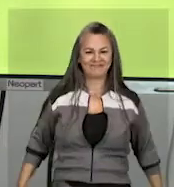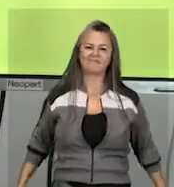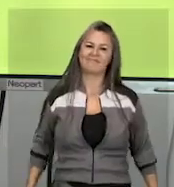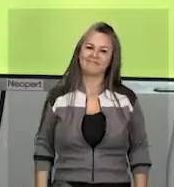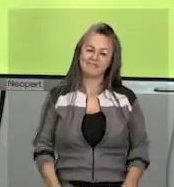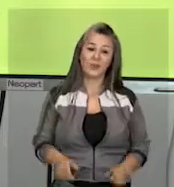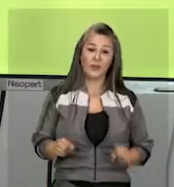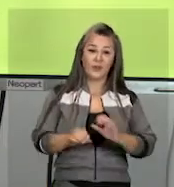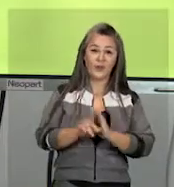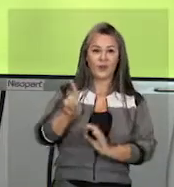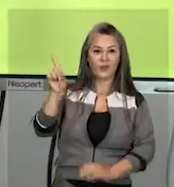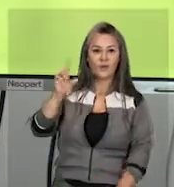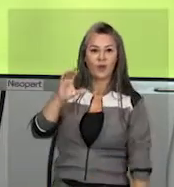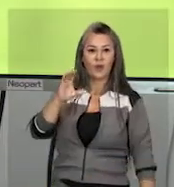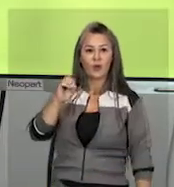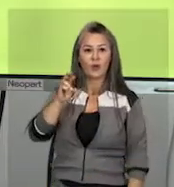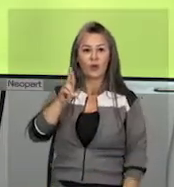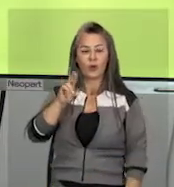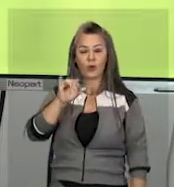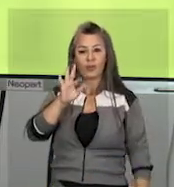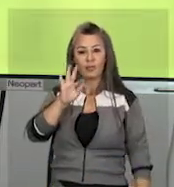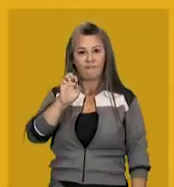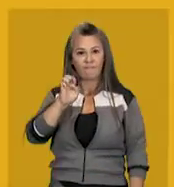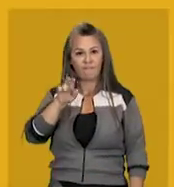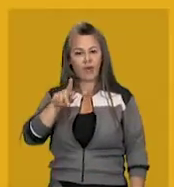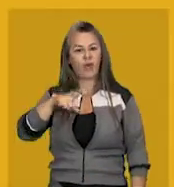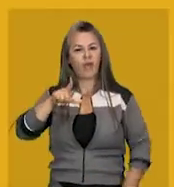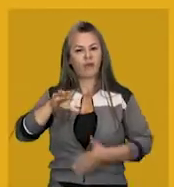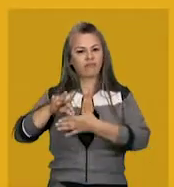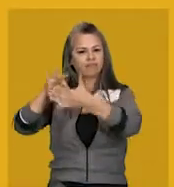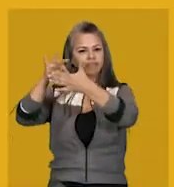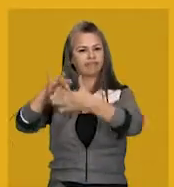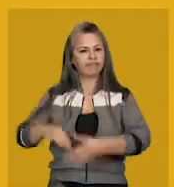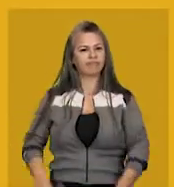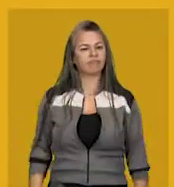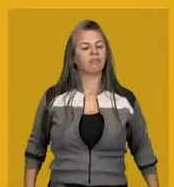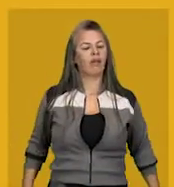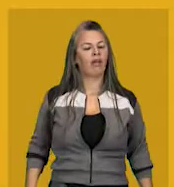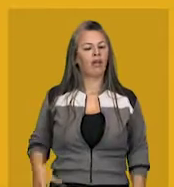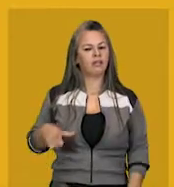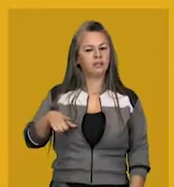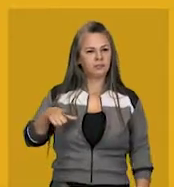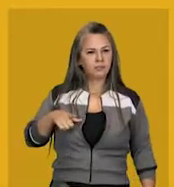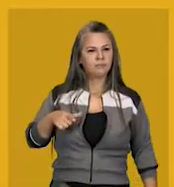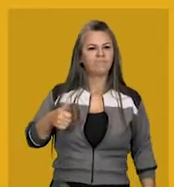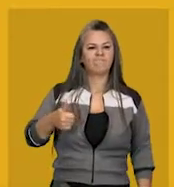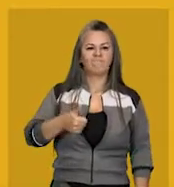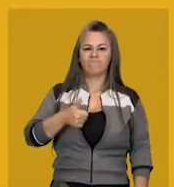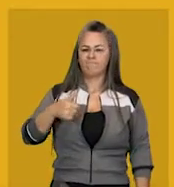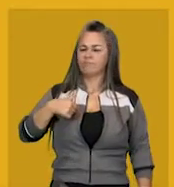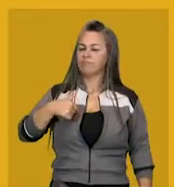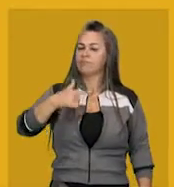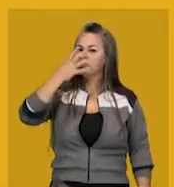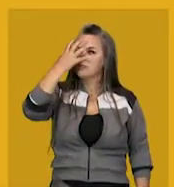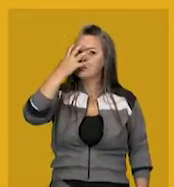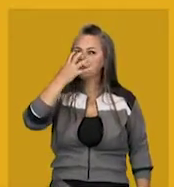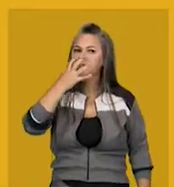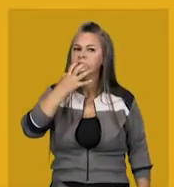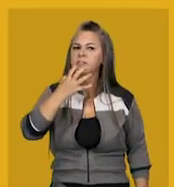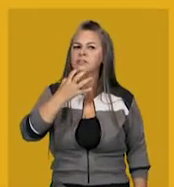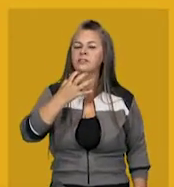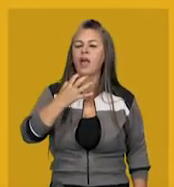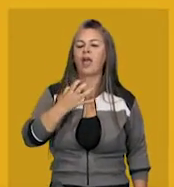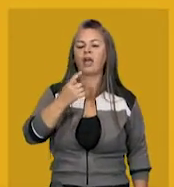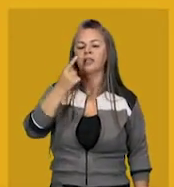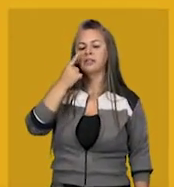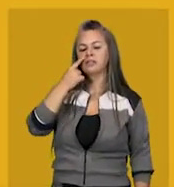como se ele liderasse o coro. Olha o que ele fala, por último. Há algo terrível, acima de qualquer compreensão mortal, no